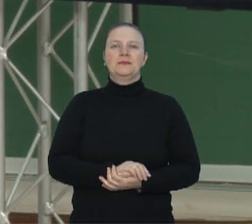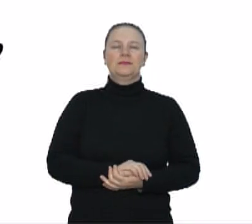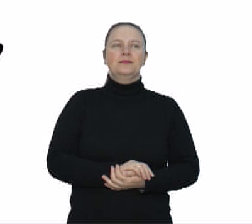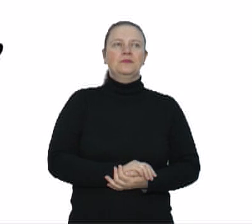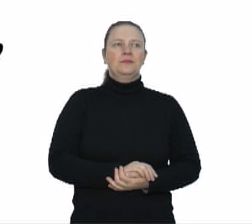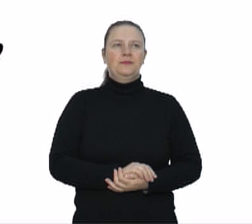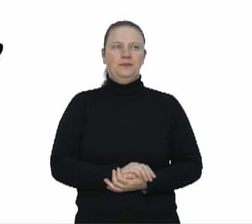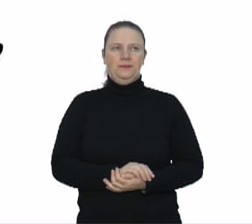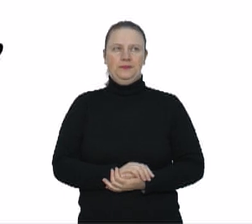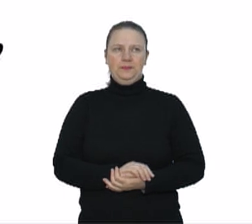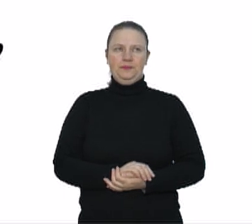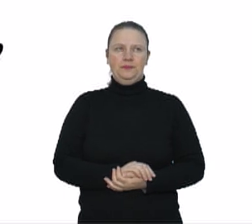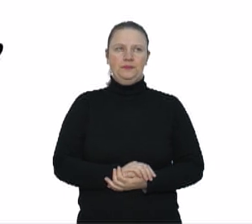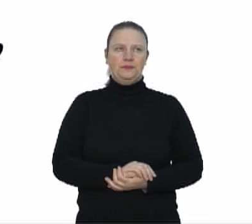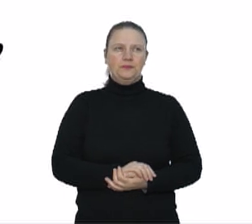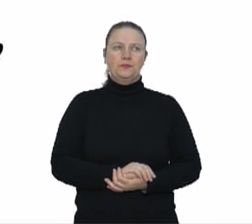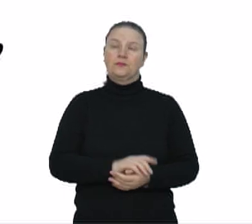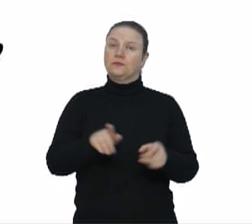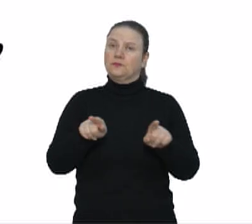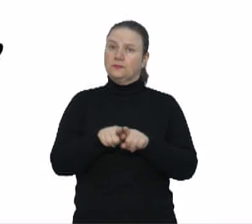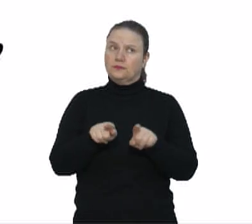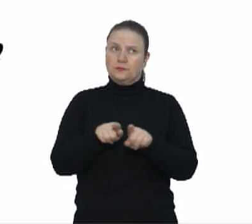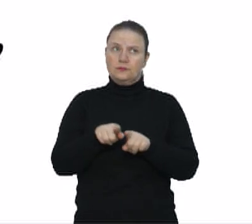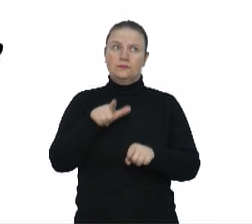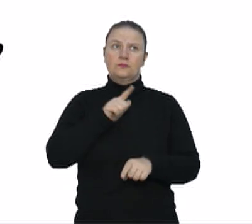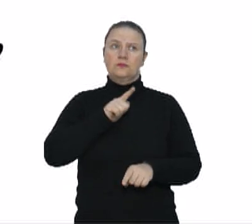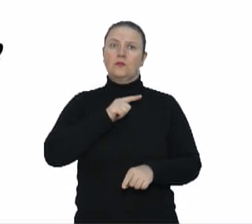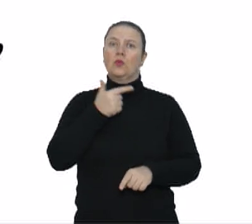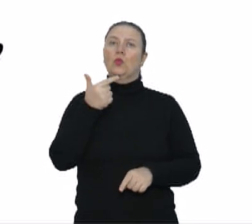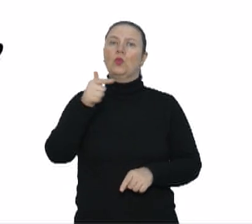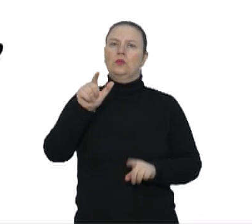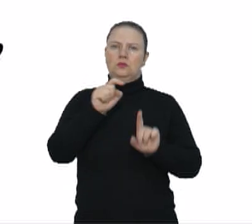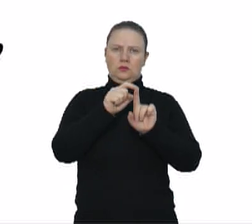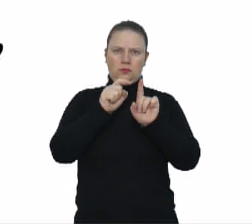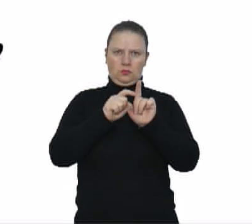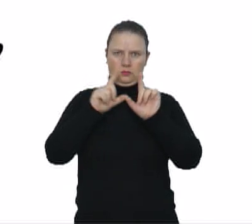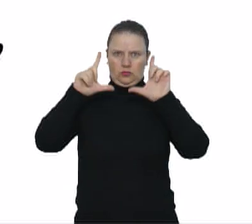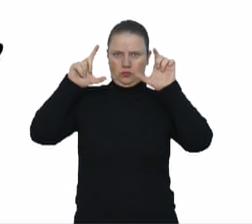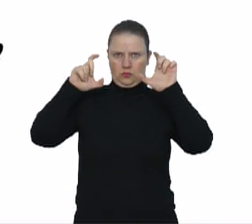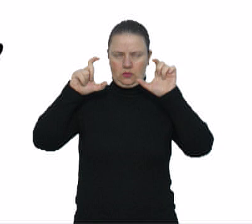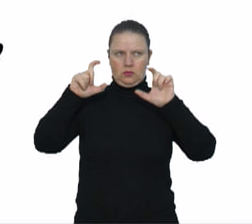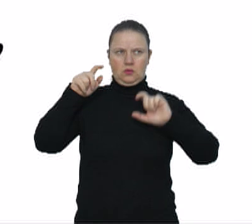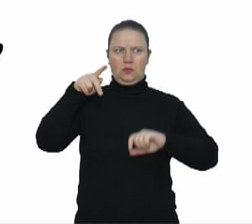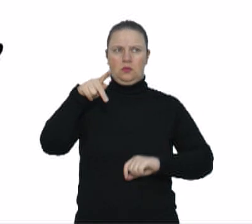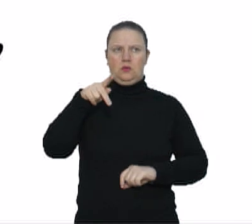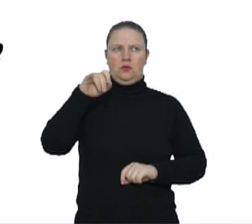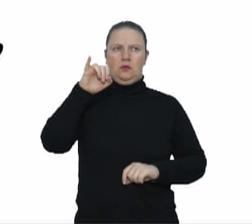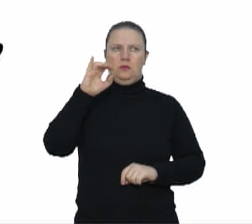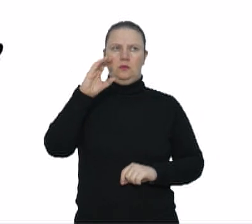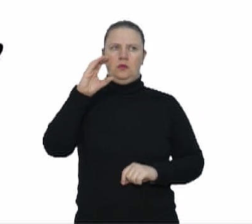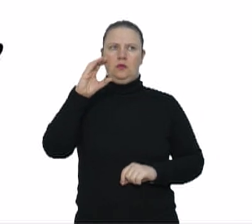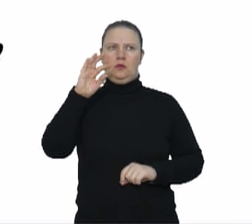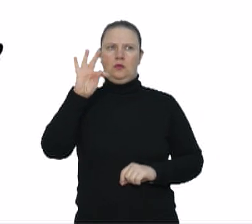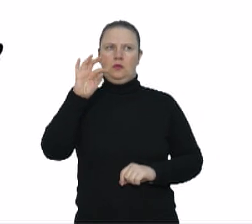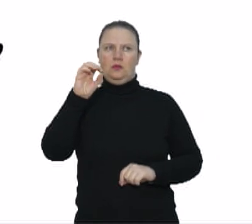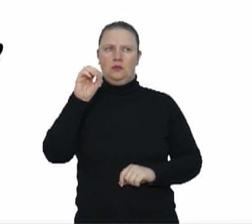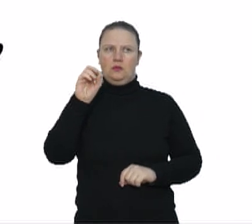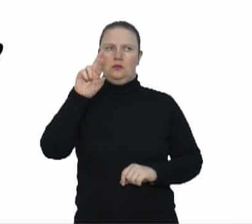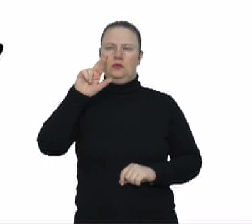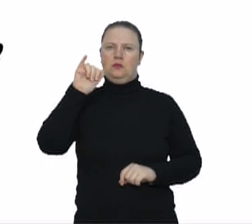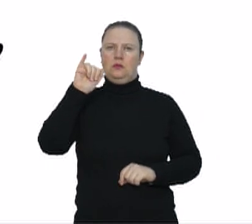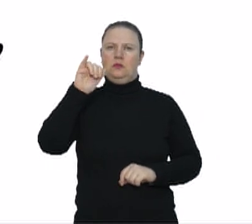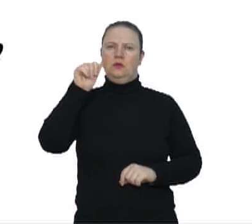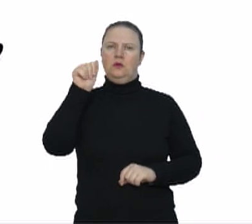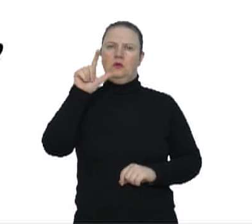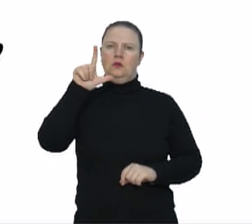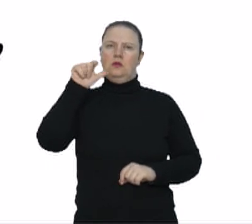Então, eu falei para vocês do pictorialismo, por exemplo, que é um momento que eles tentam pesquisar assim, essa estética